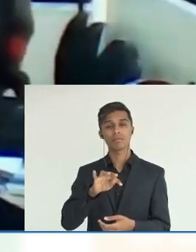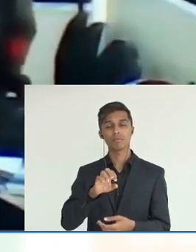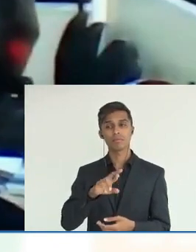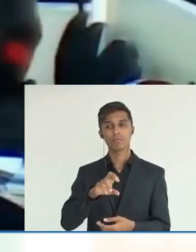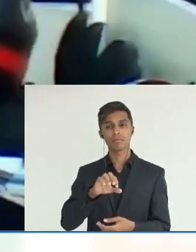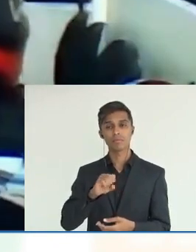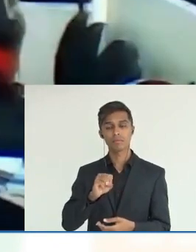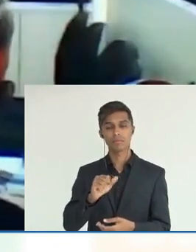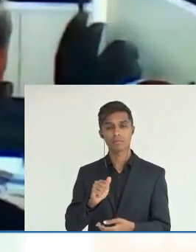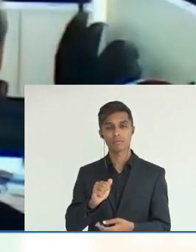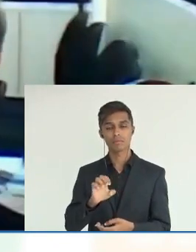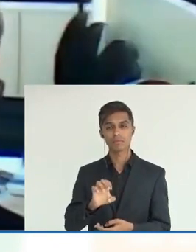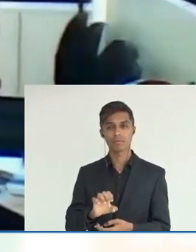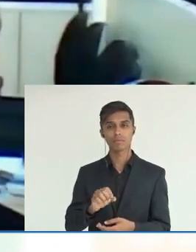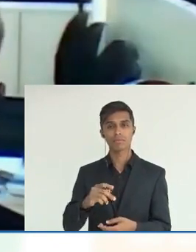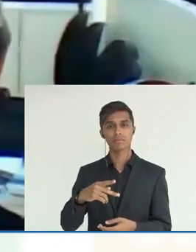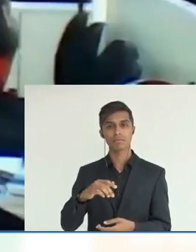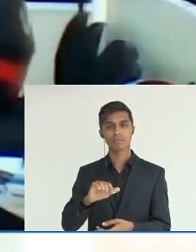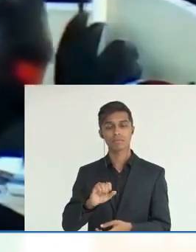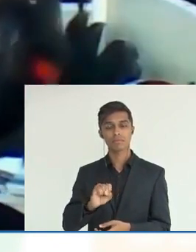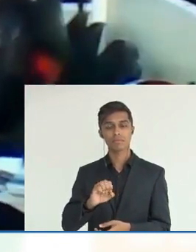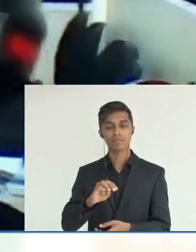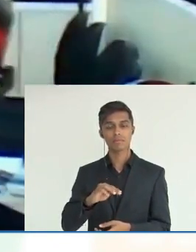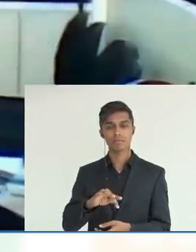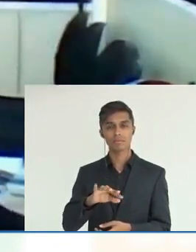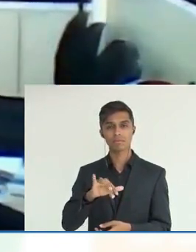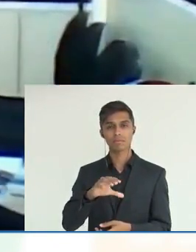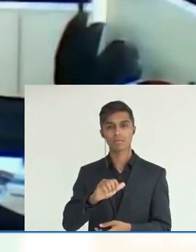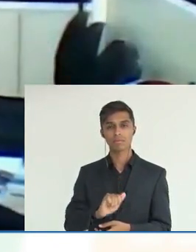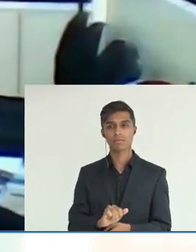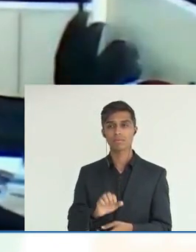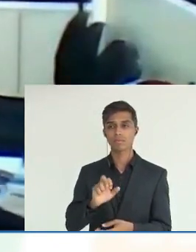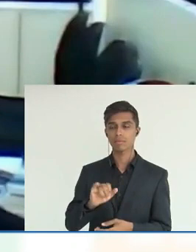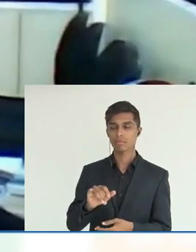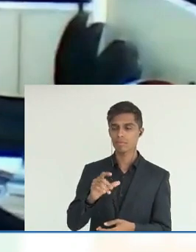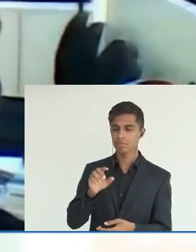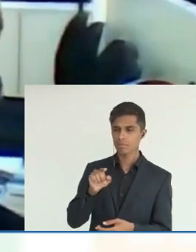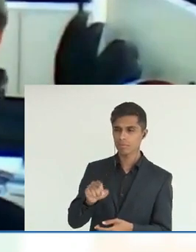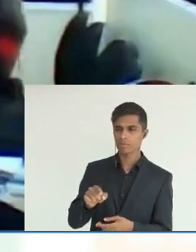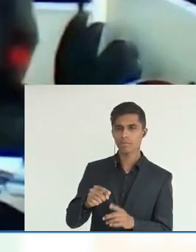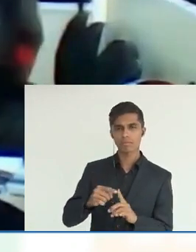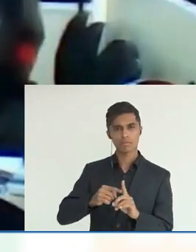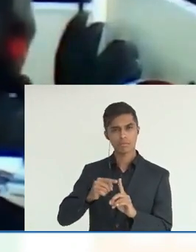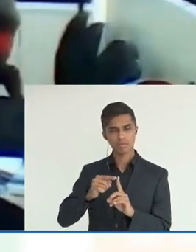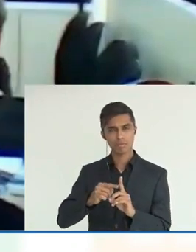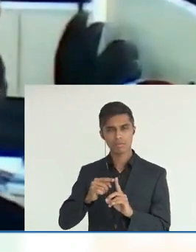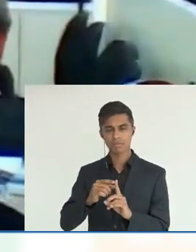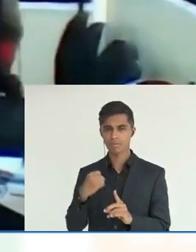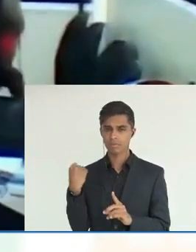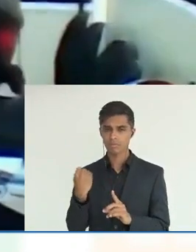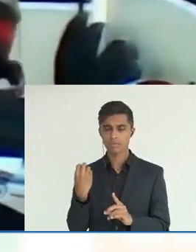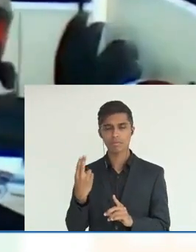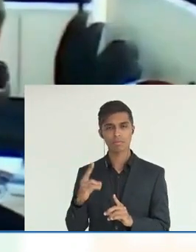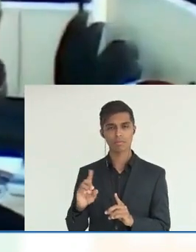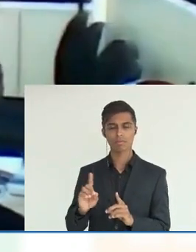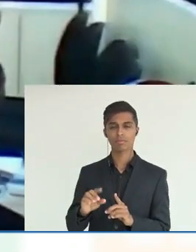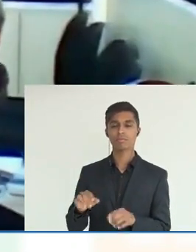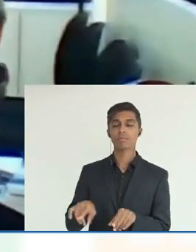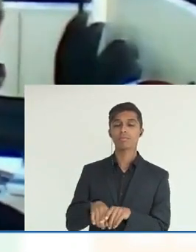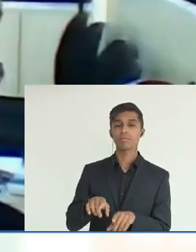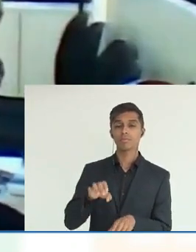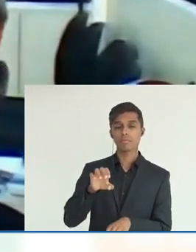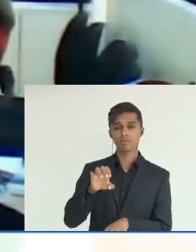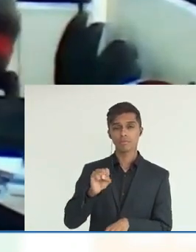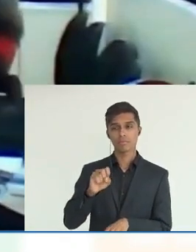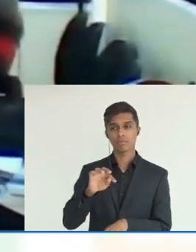esse trabalhador está em uma exposição aguda, e também dosa a colinesterase eritrocitária, que é um